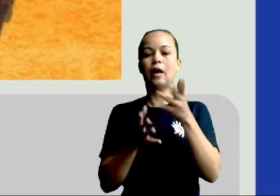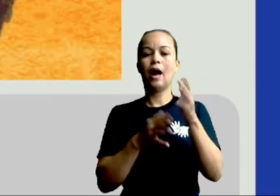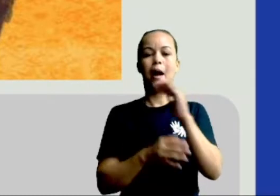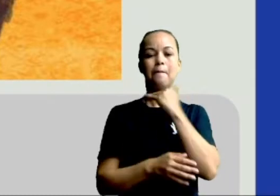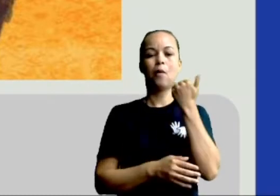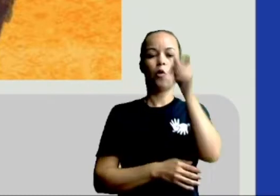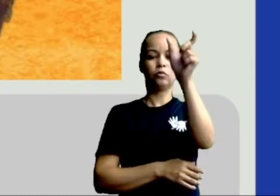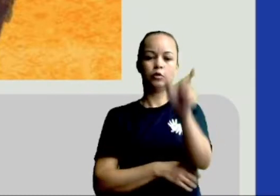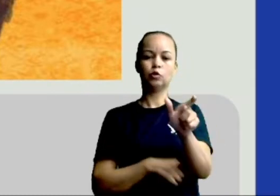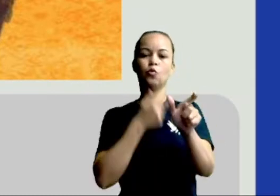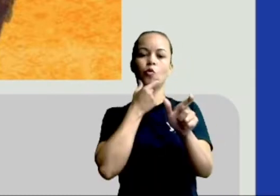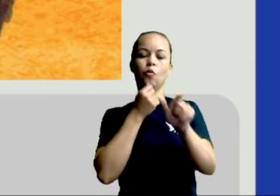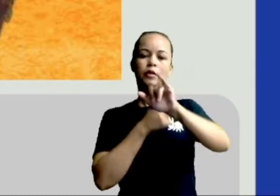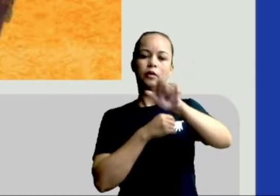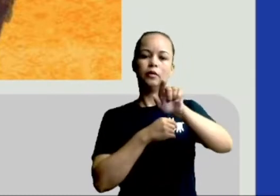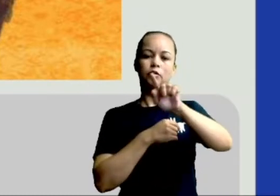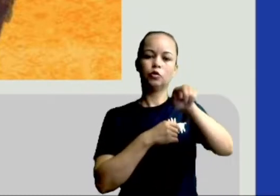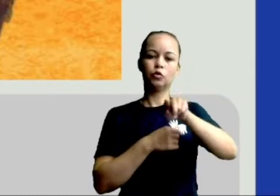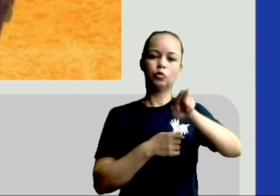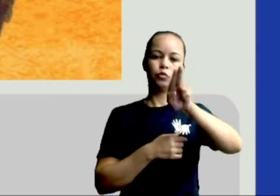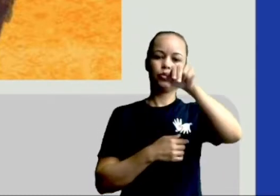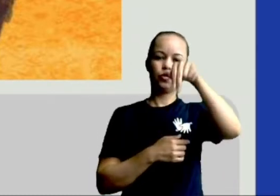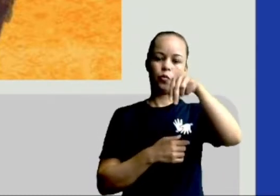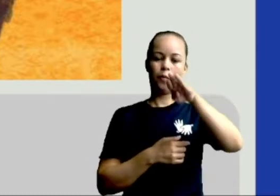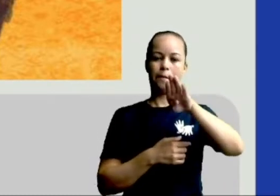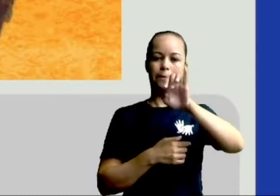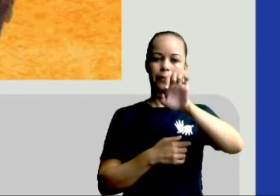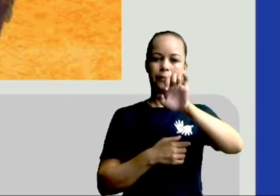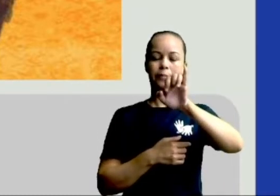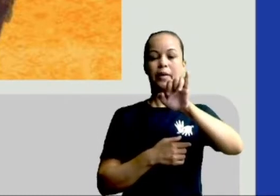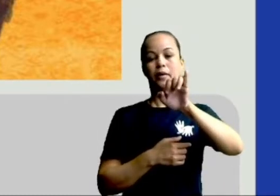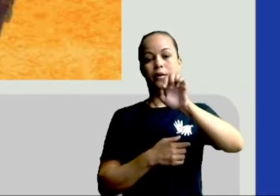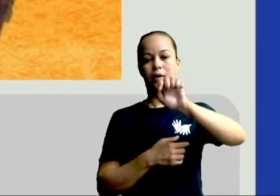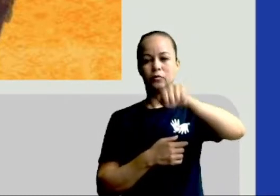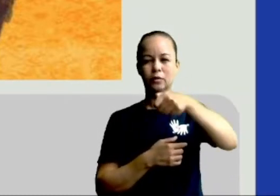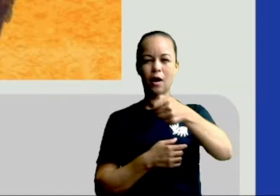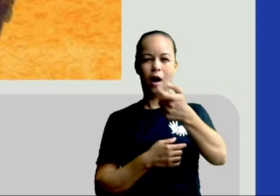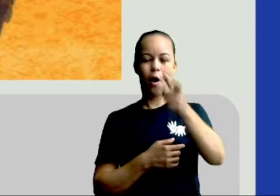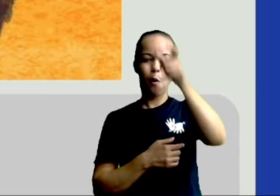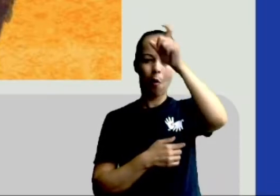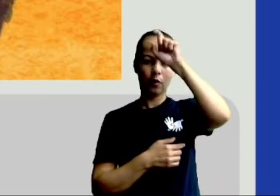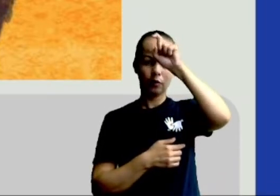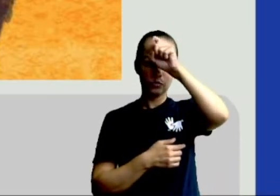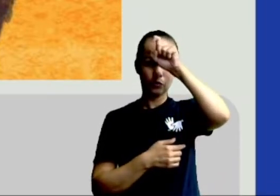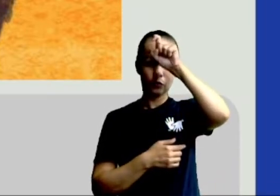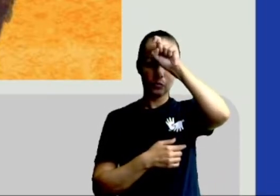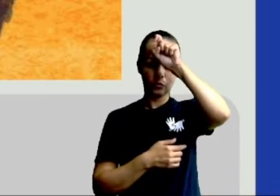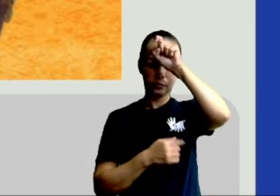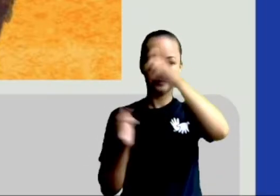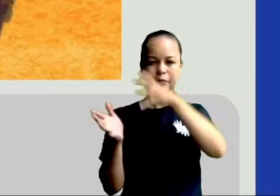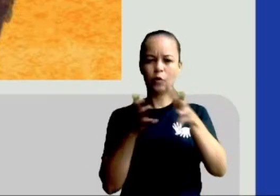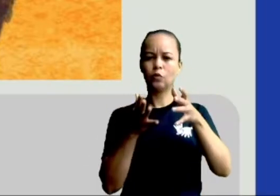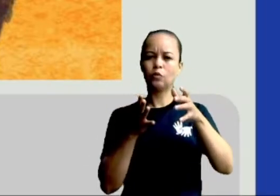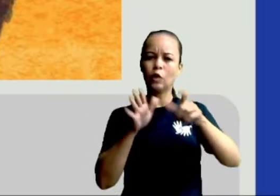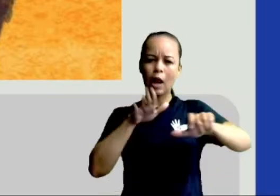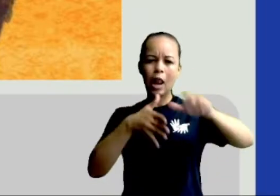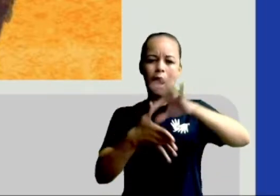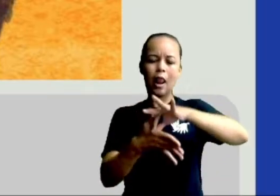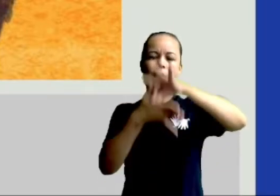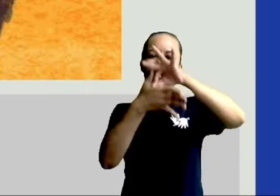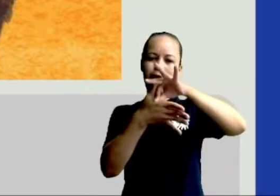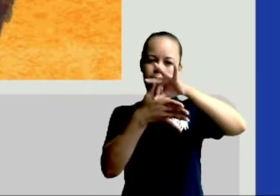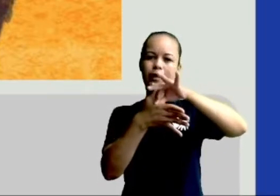Zumbi dos Palmares, em 1695. Um dos maiores líderes negros do Brasil, que lutou